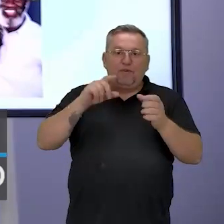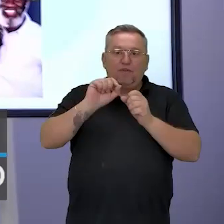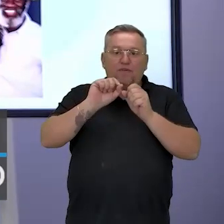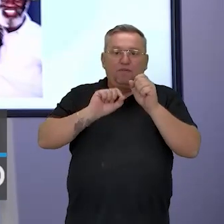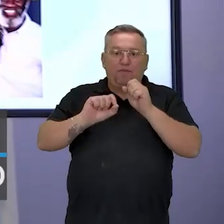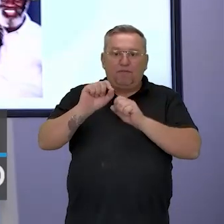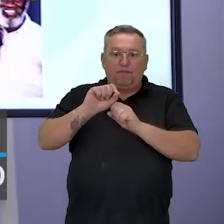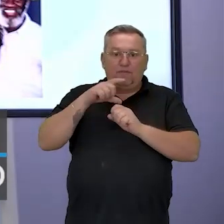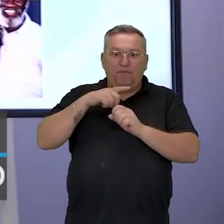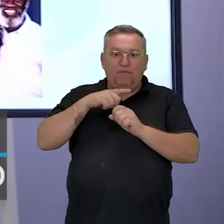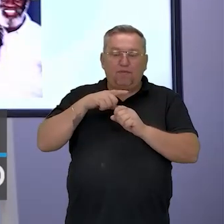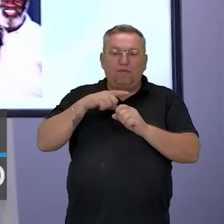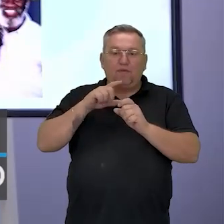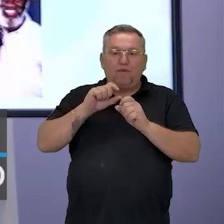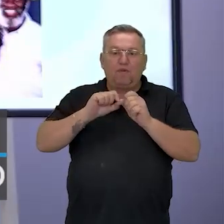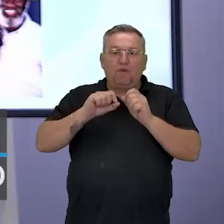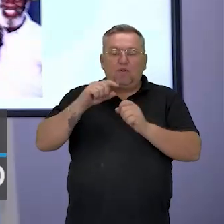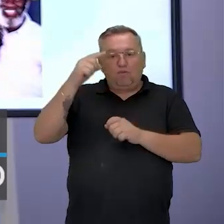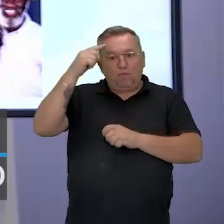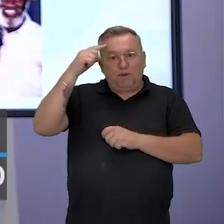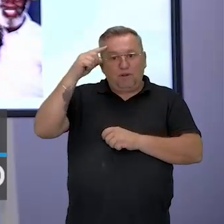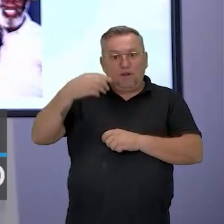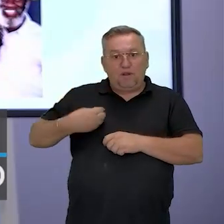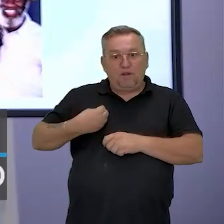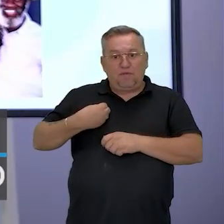esse tipo de digressão, a gente percebe que a vida melhorou.